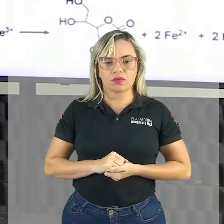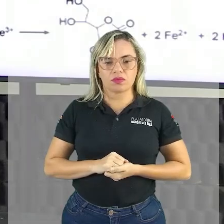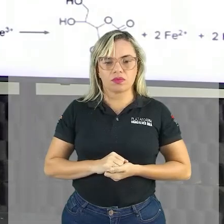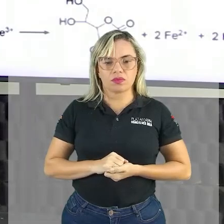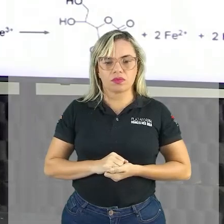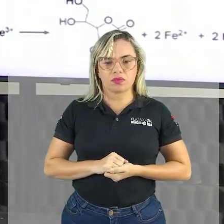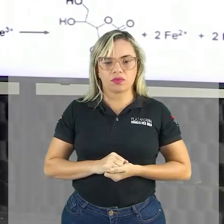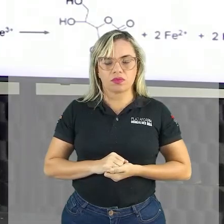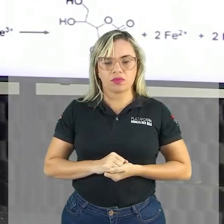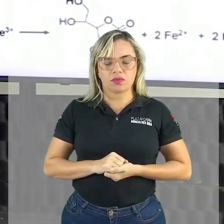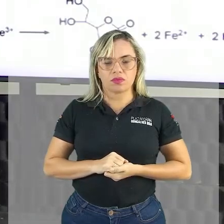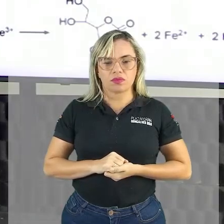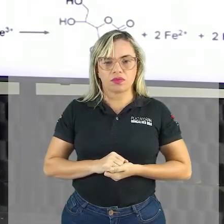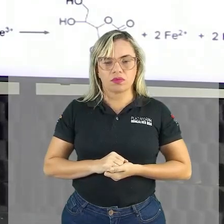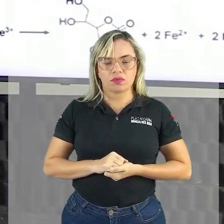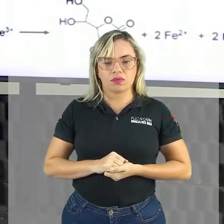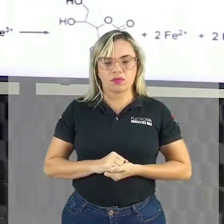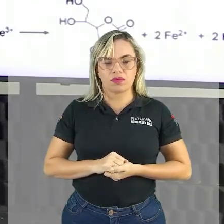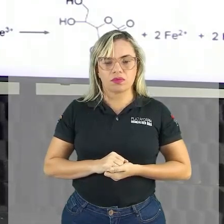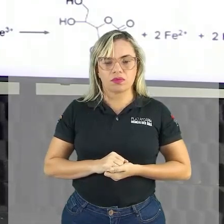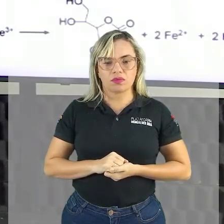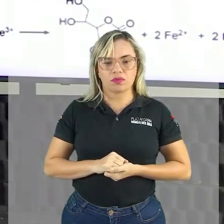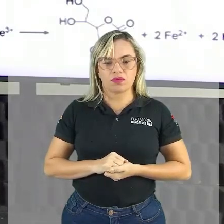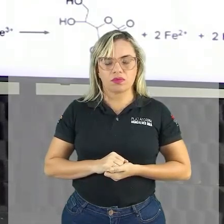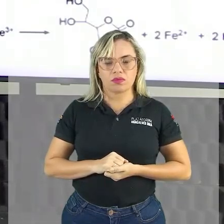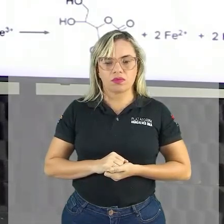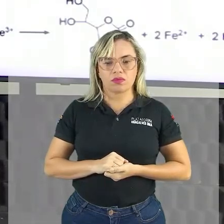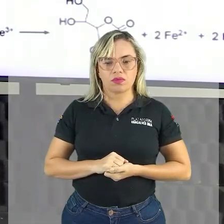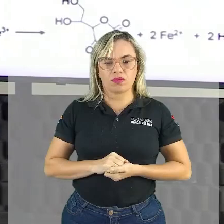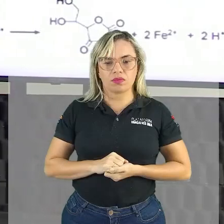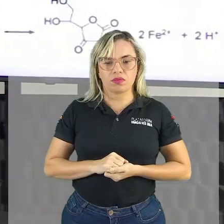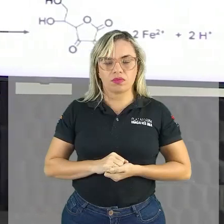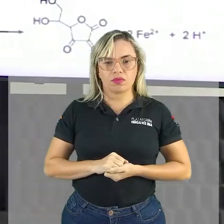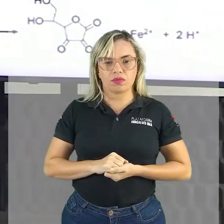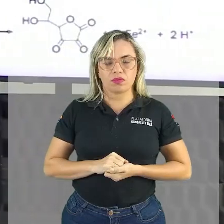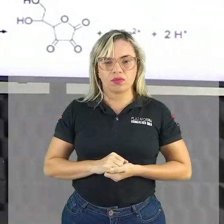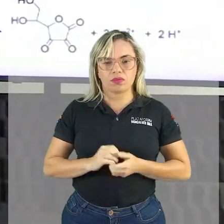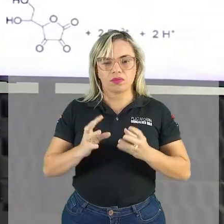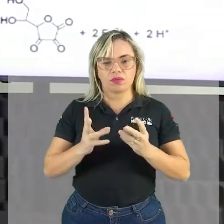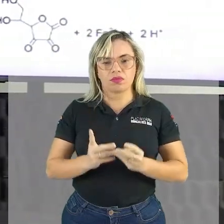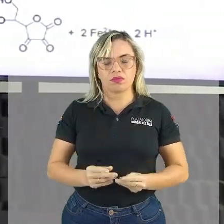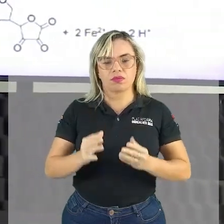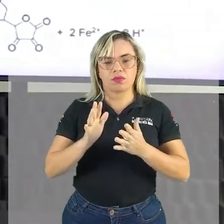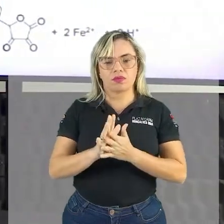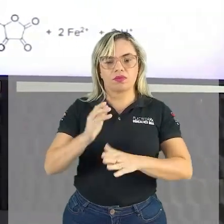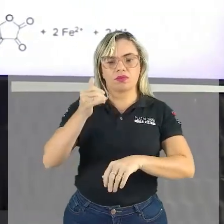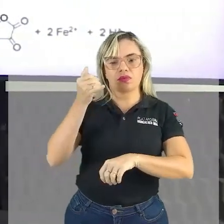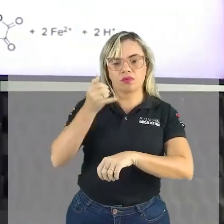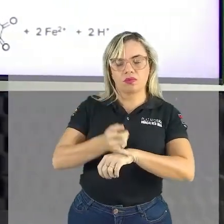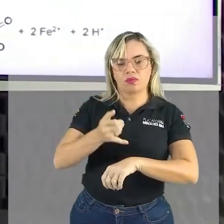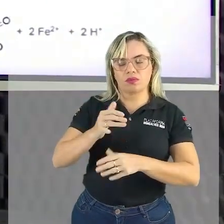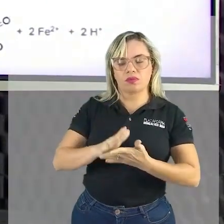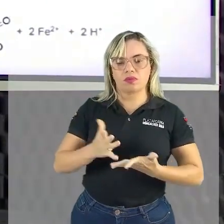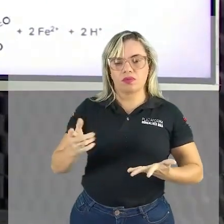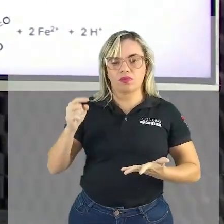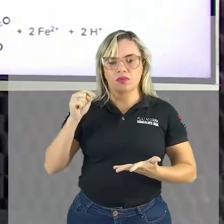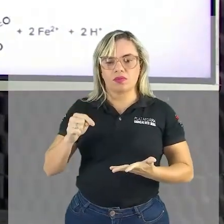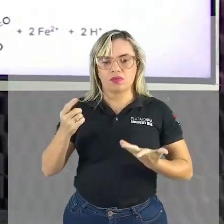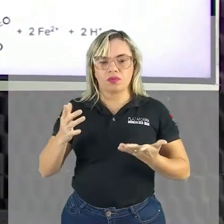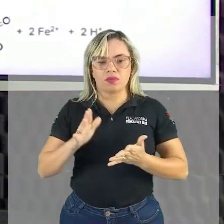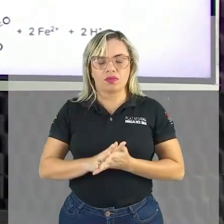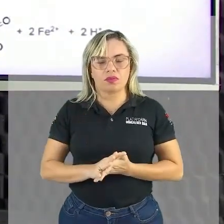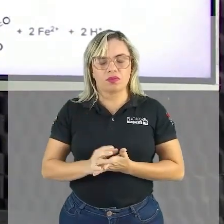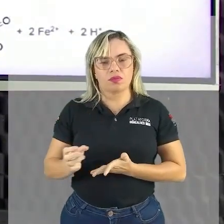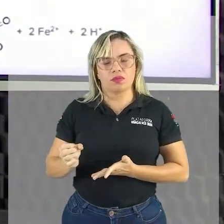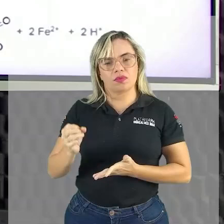Olha só. A oitava questão diz assim, ó. O elemento ferro é essencial em